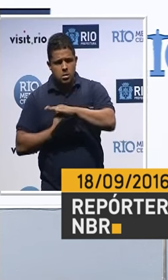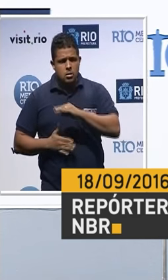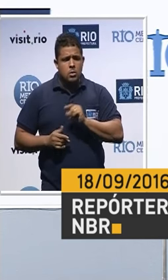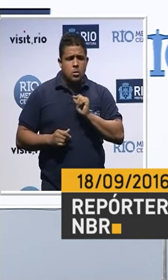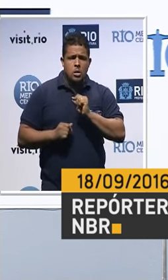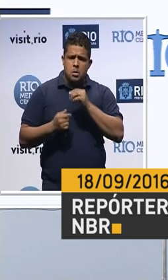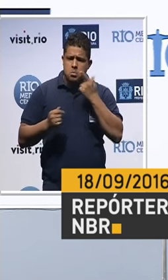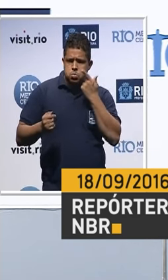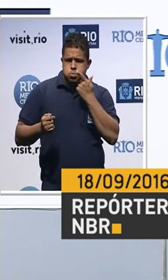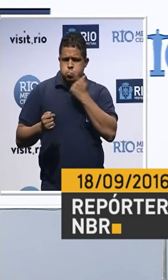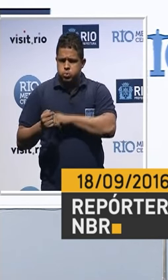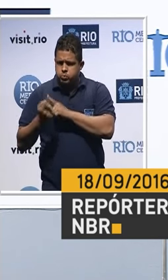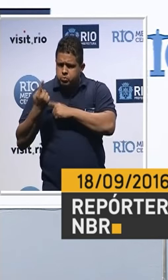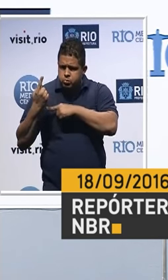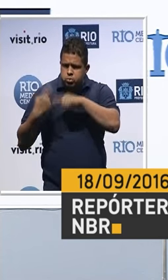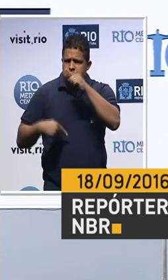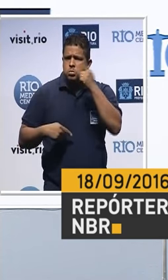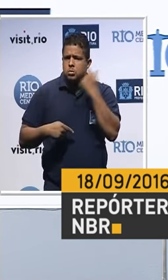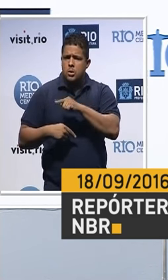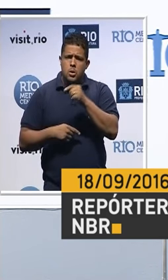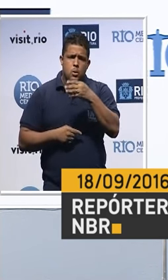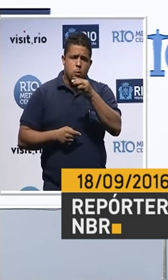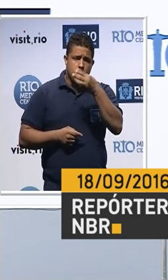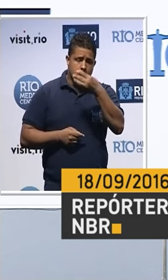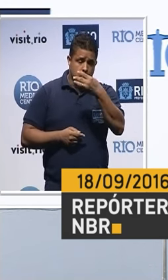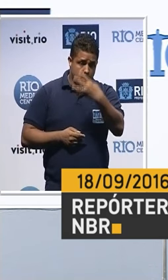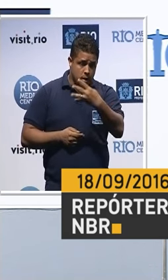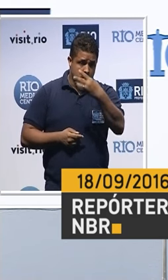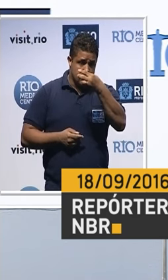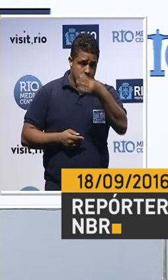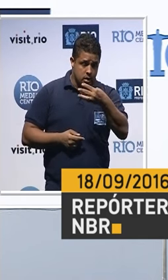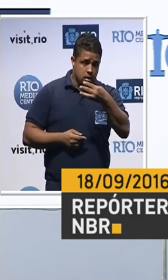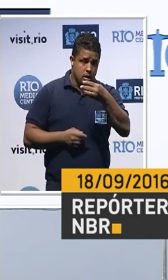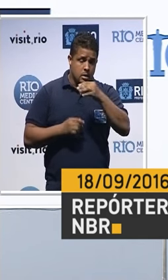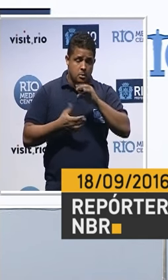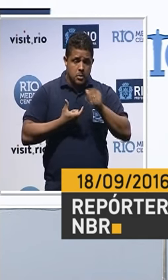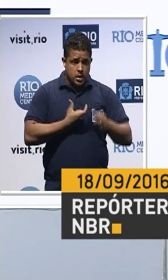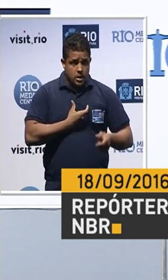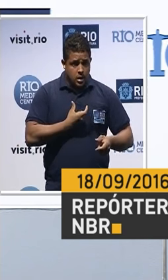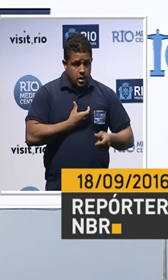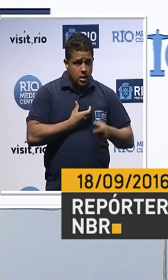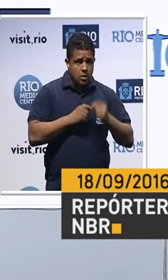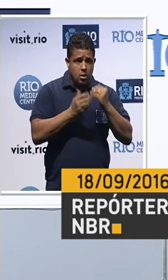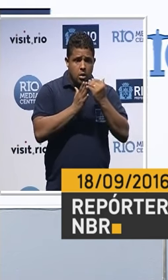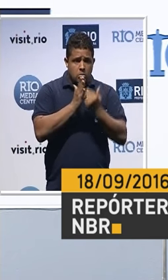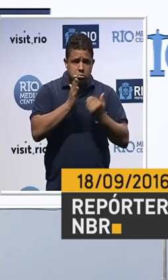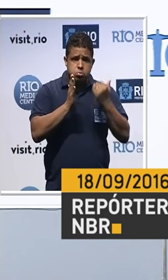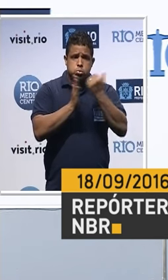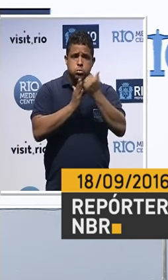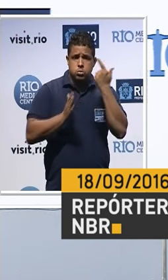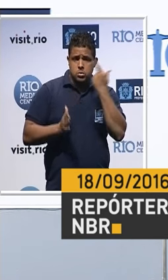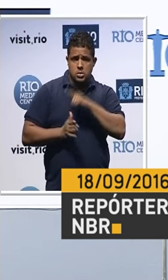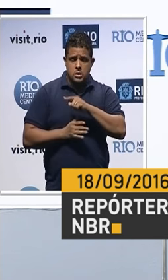extraordinária evolução. Saímos de 43 medalhas para 72 medalhas. E também quase dobramos